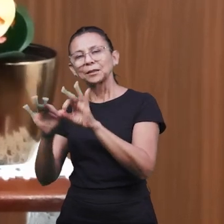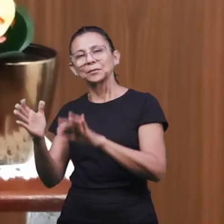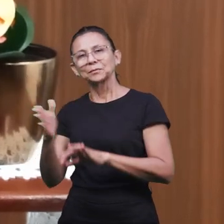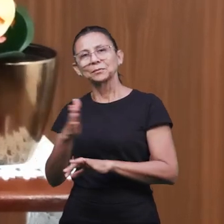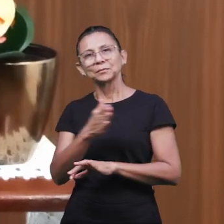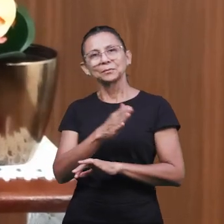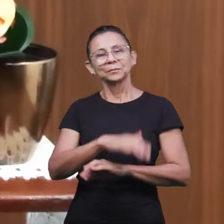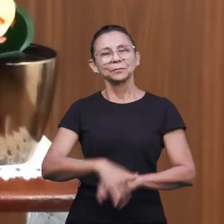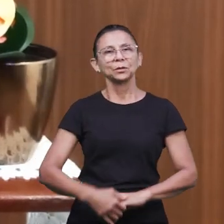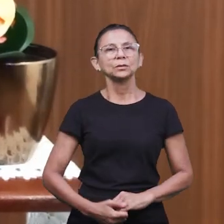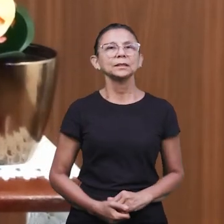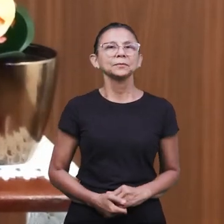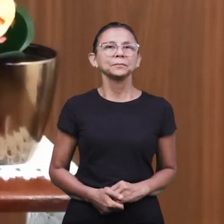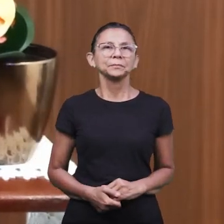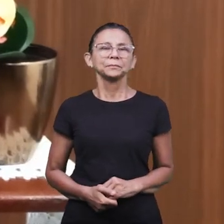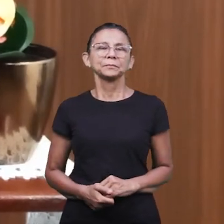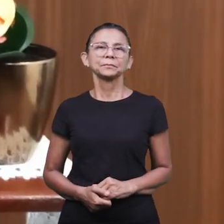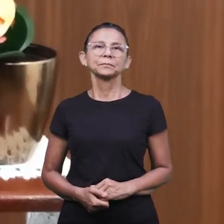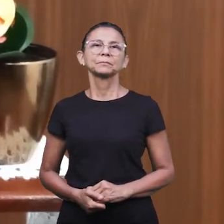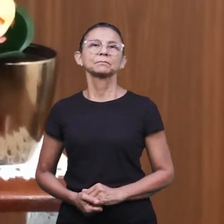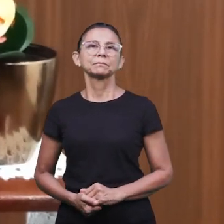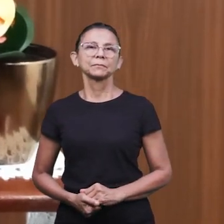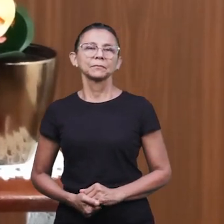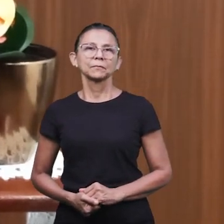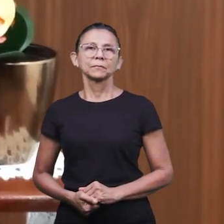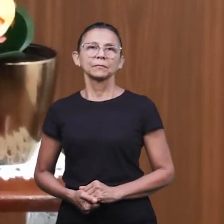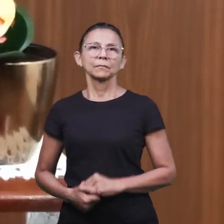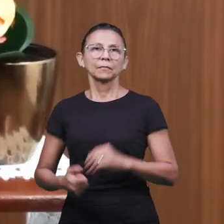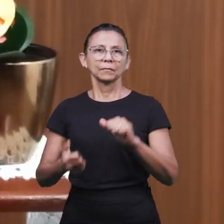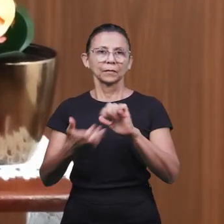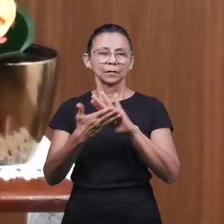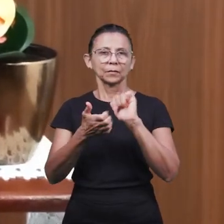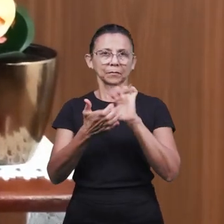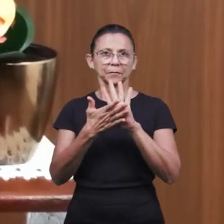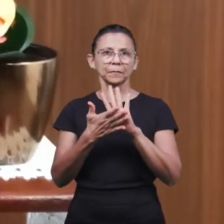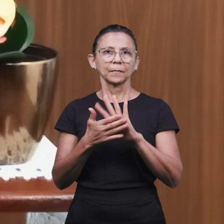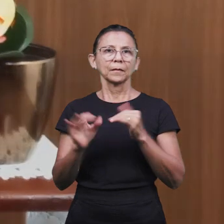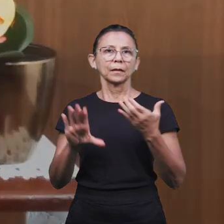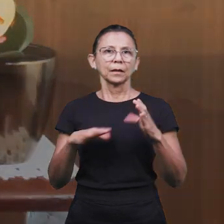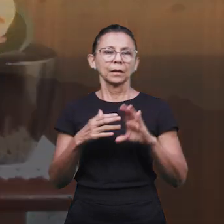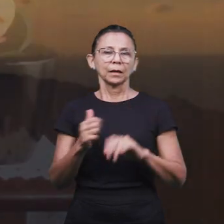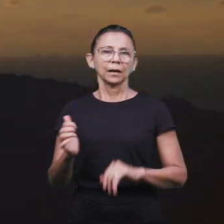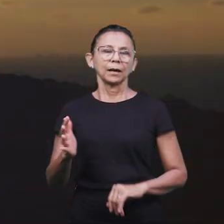nome do nosso Deus. Vamos todos juntos adorar ao Senhor. Vamos adorar ao nosso